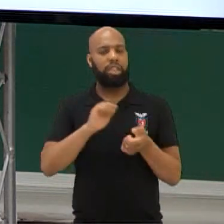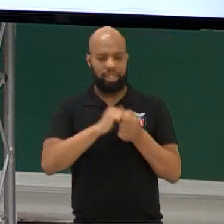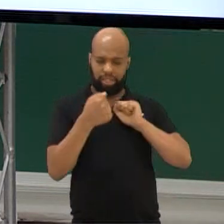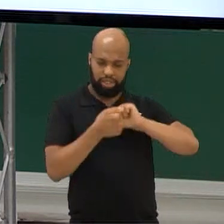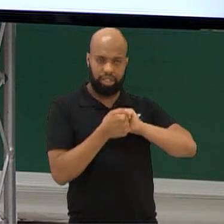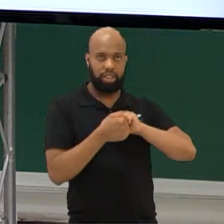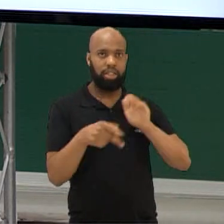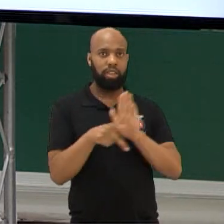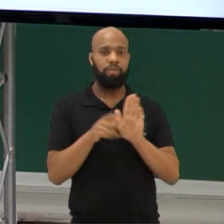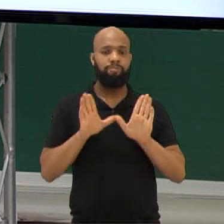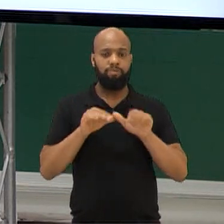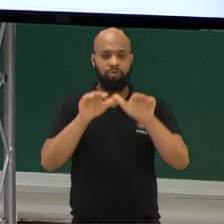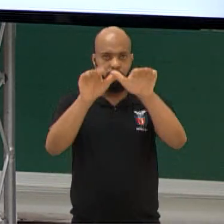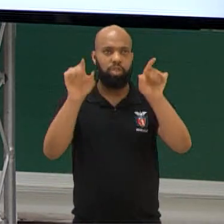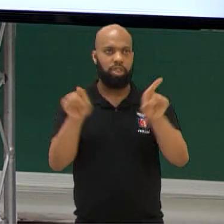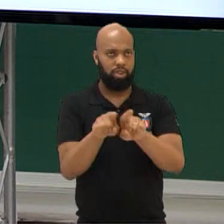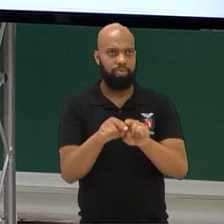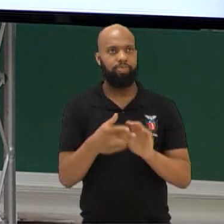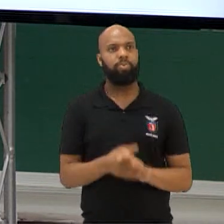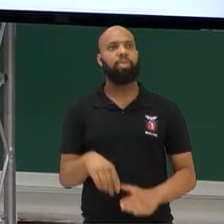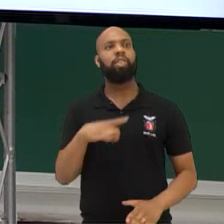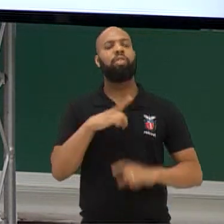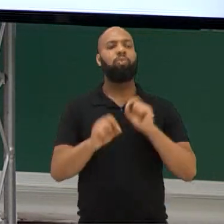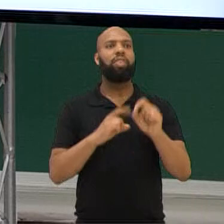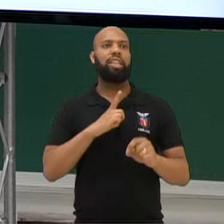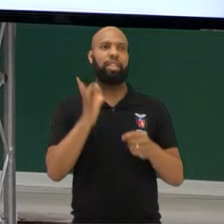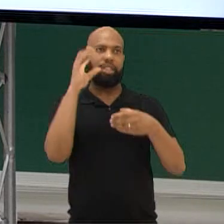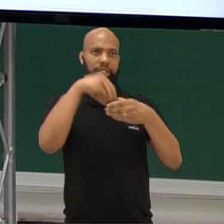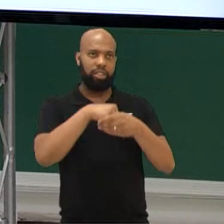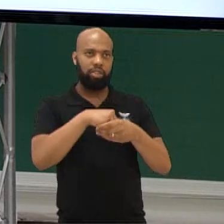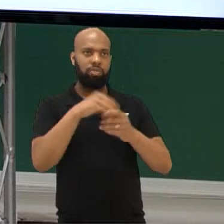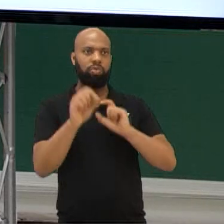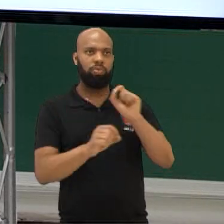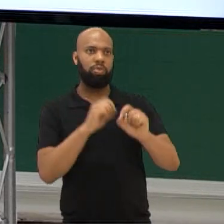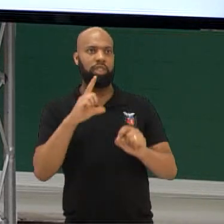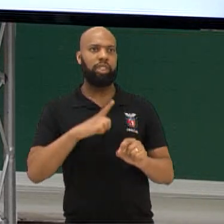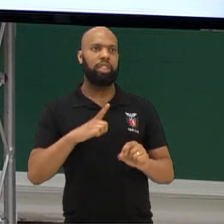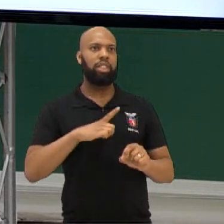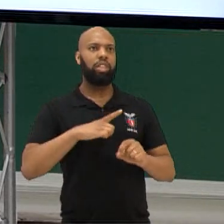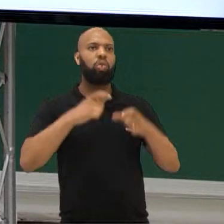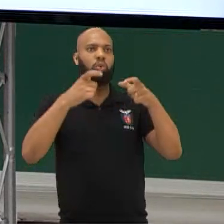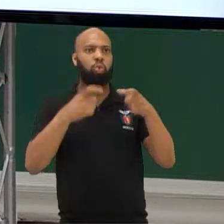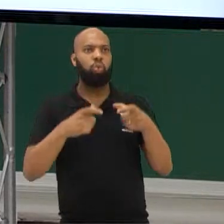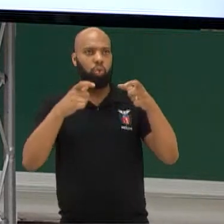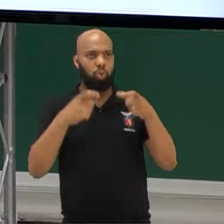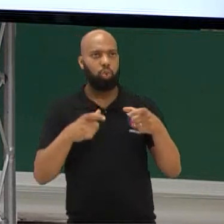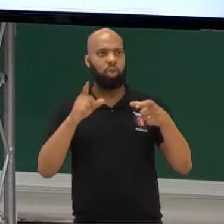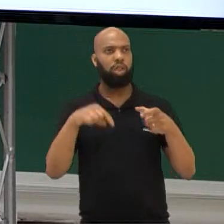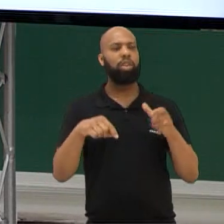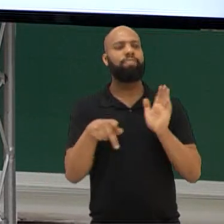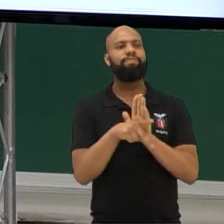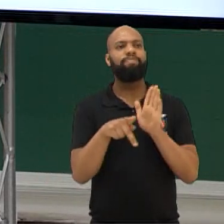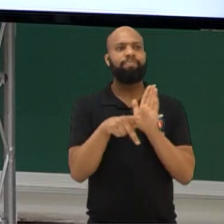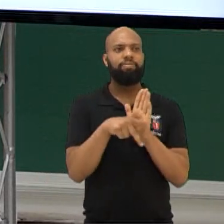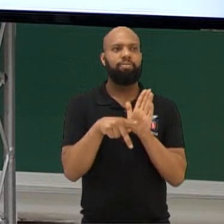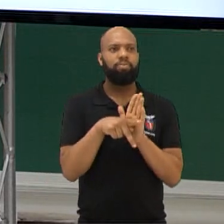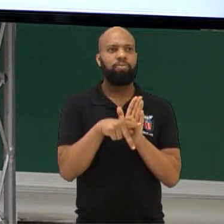adaptação ao voo. E ela tem uma glândulazinha que ela vai se localizar na